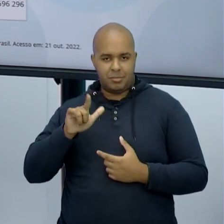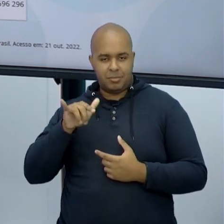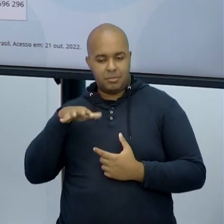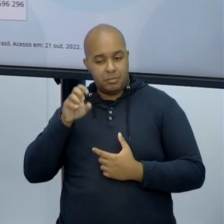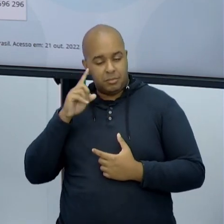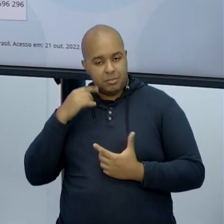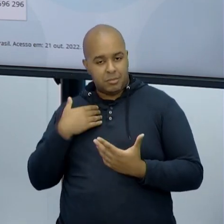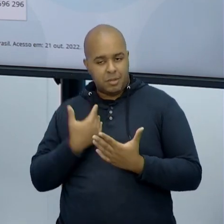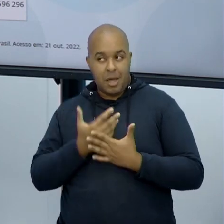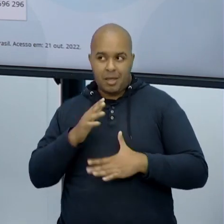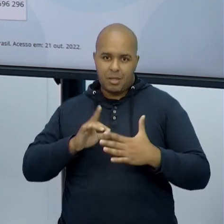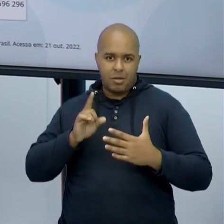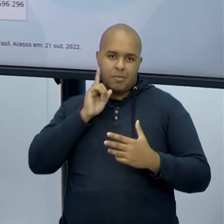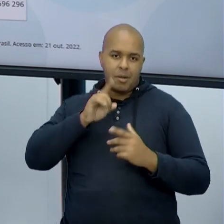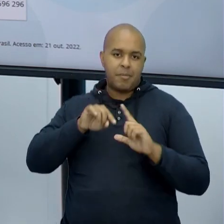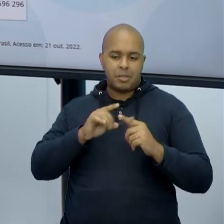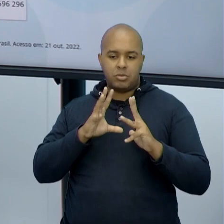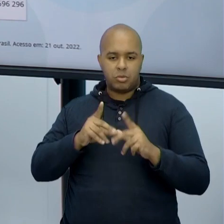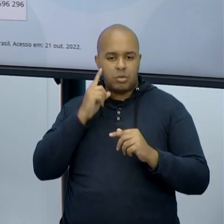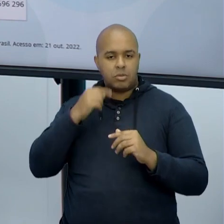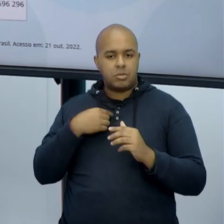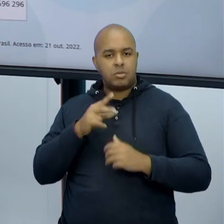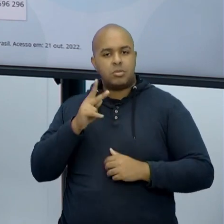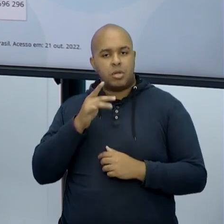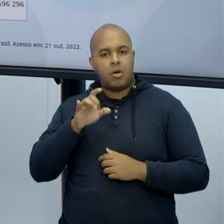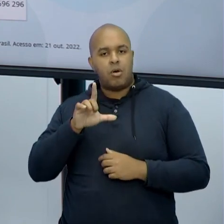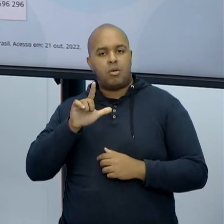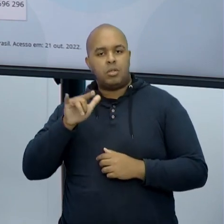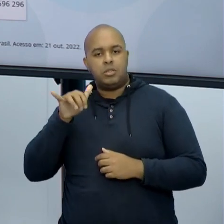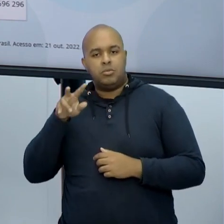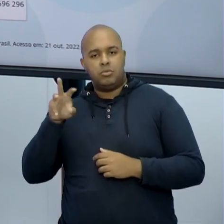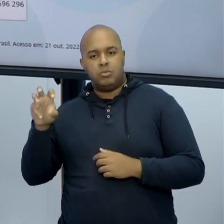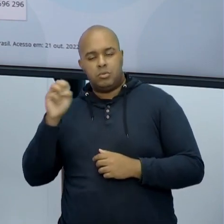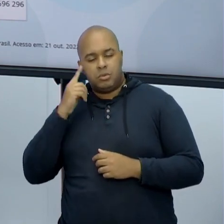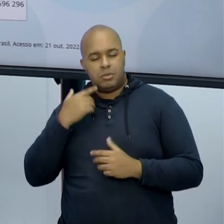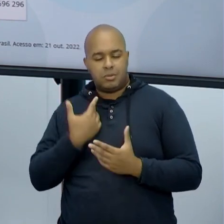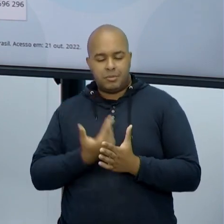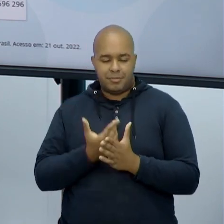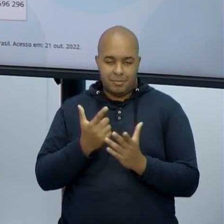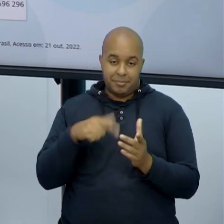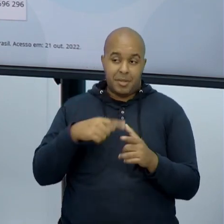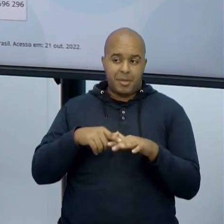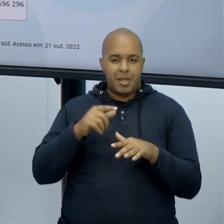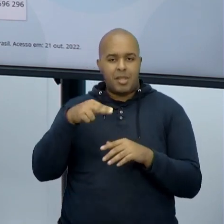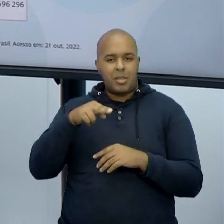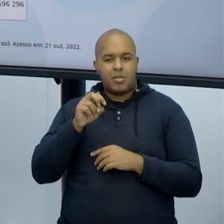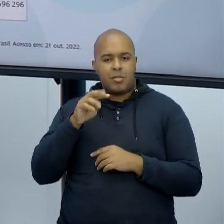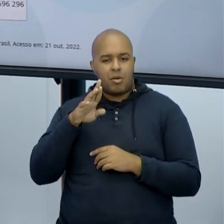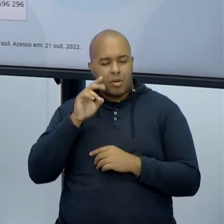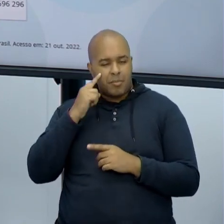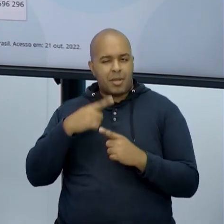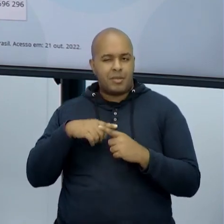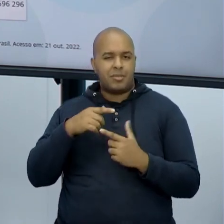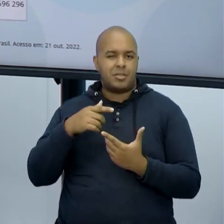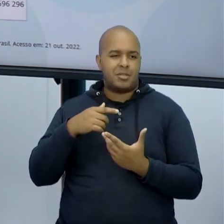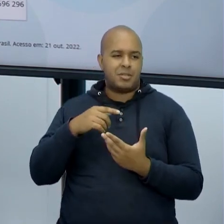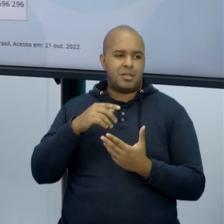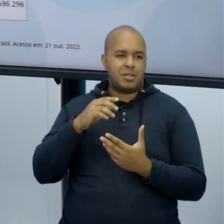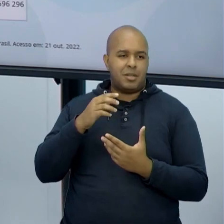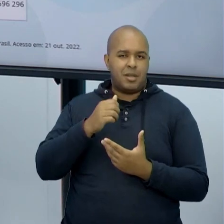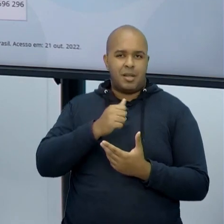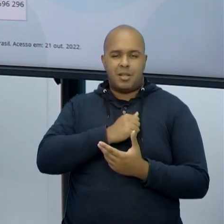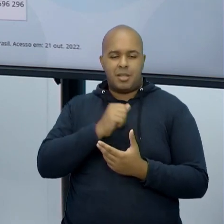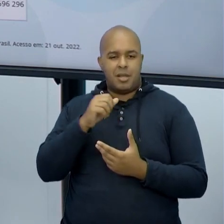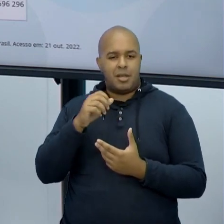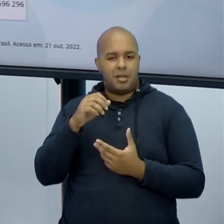Talvez não norte-americanas, mas todas hollywoodianas, com certeza. Eu falo não é norte-americana porque às vezes Canadá, Inglaterra, tal,